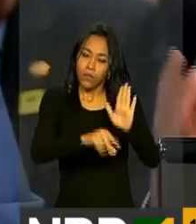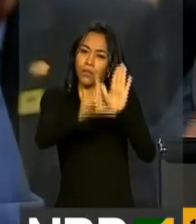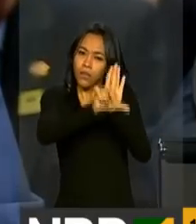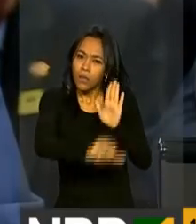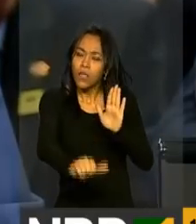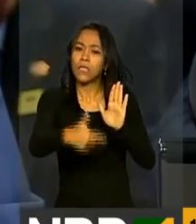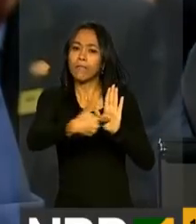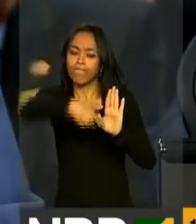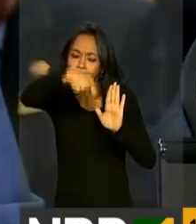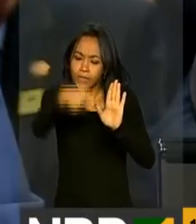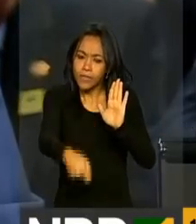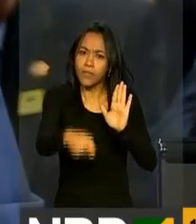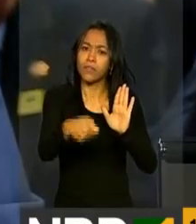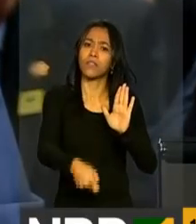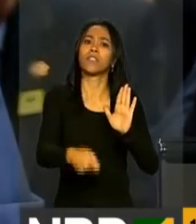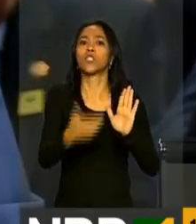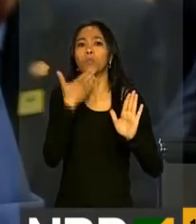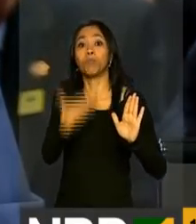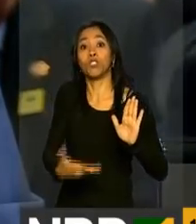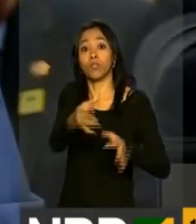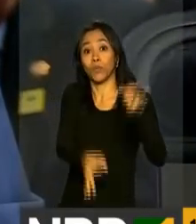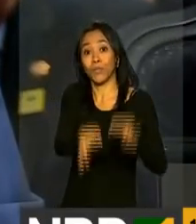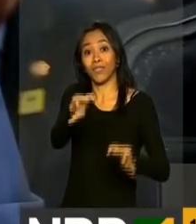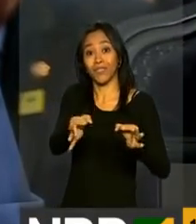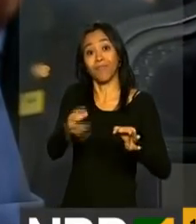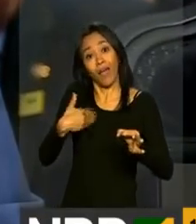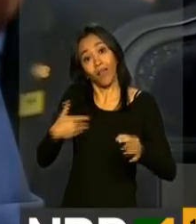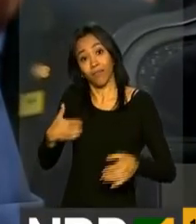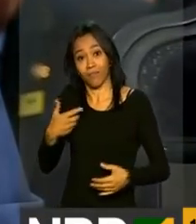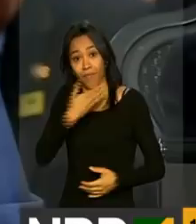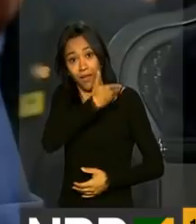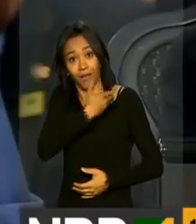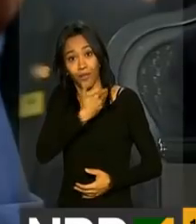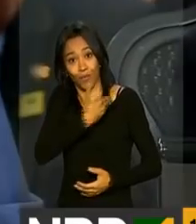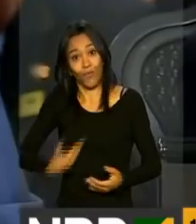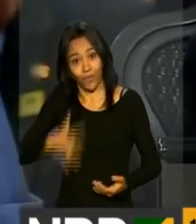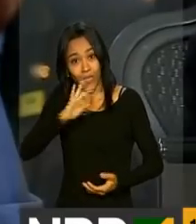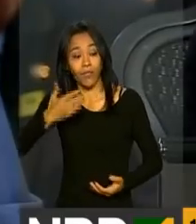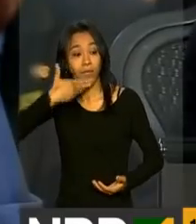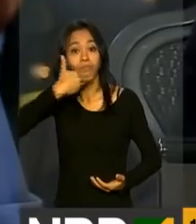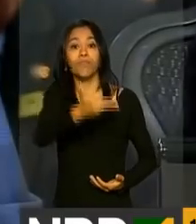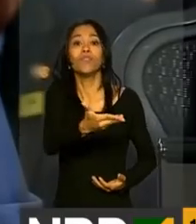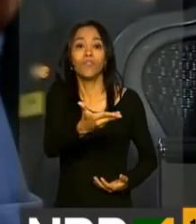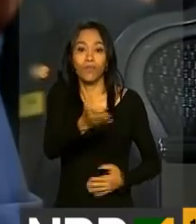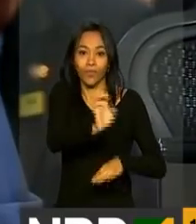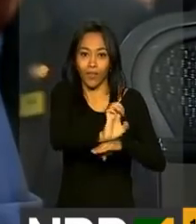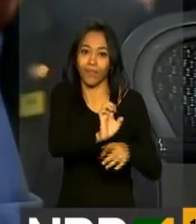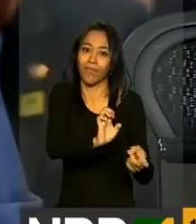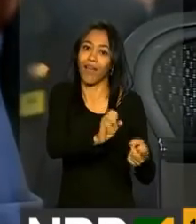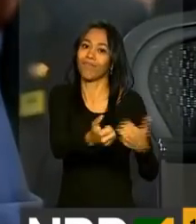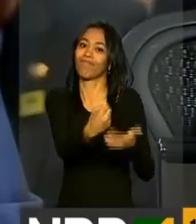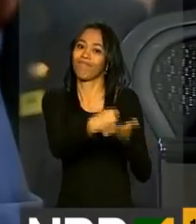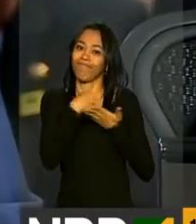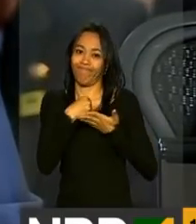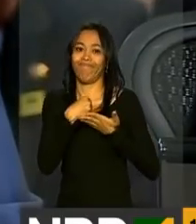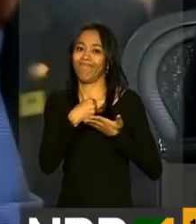exigentes de uma medida judicial irá solicitar lá então a a colaboração